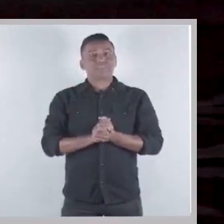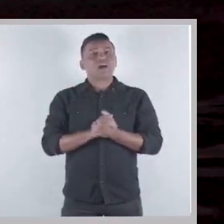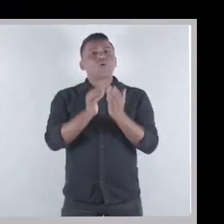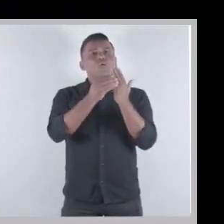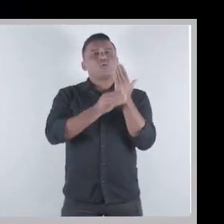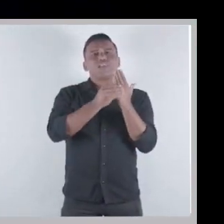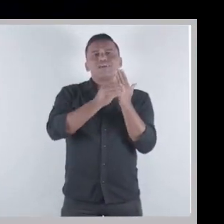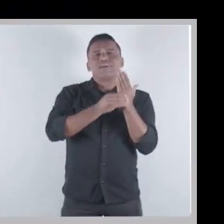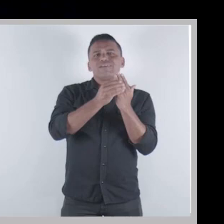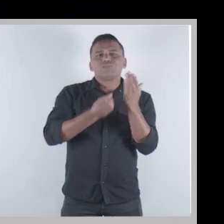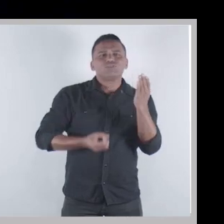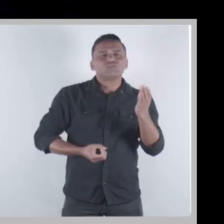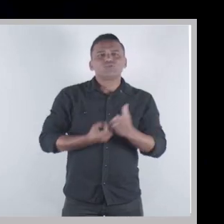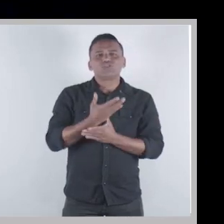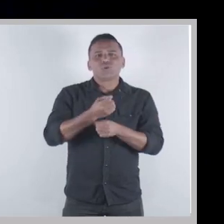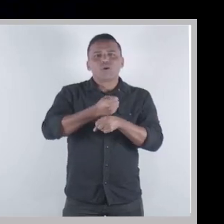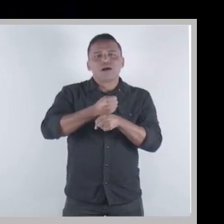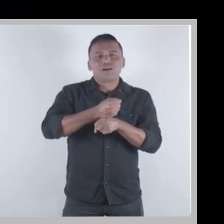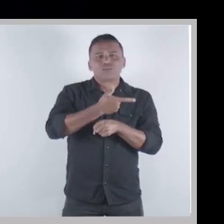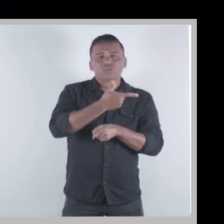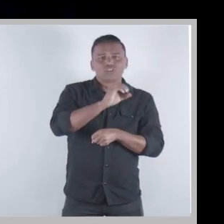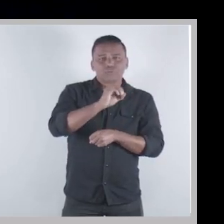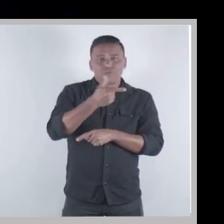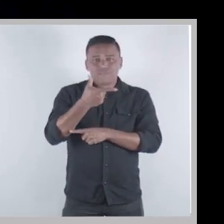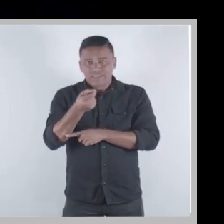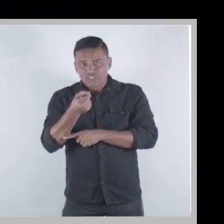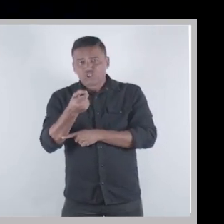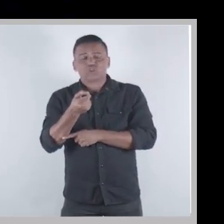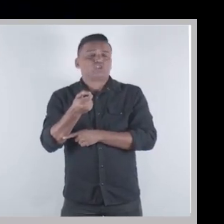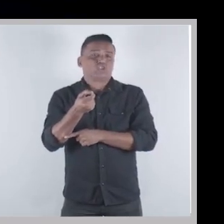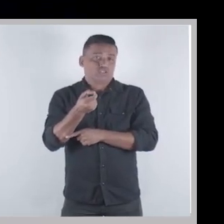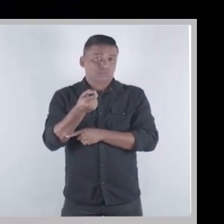que nasceu no início de 2020,